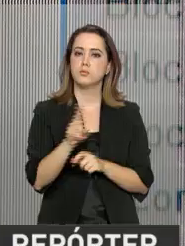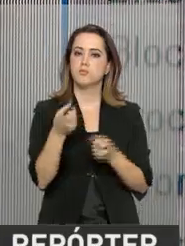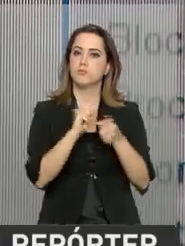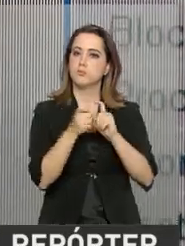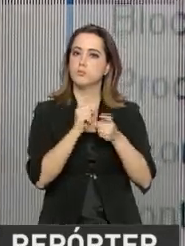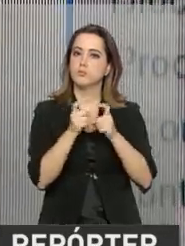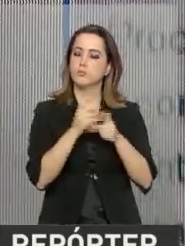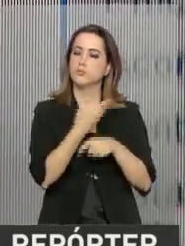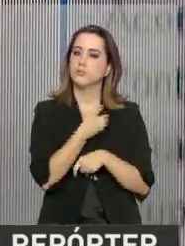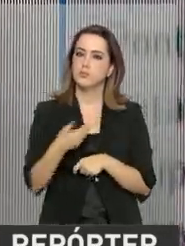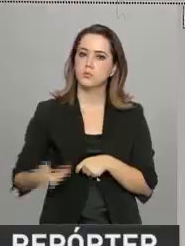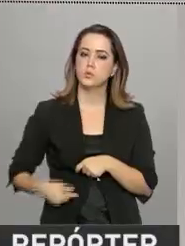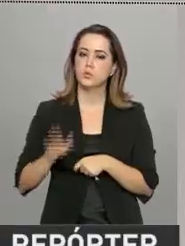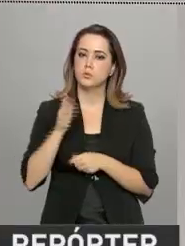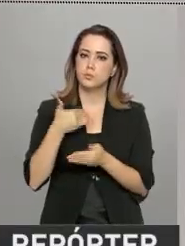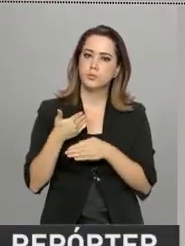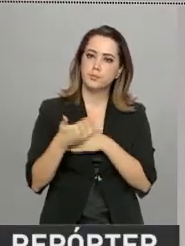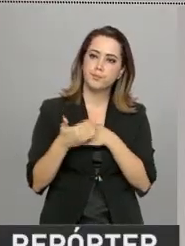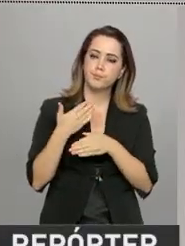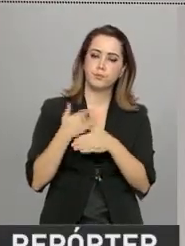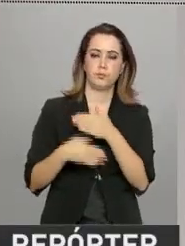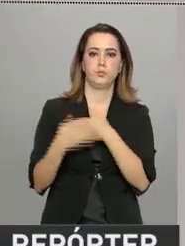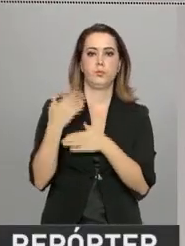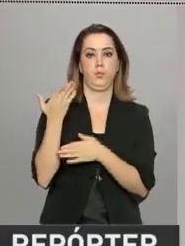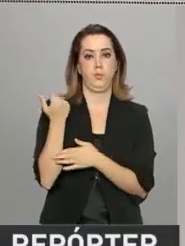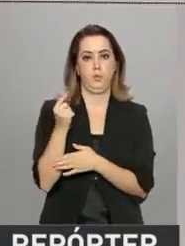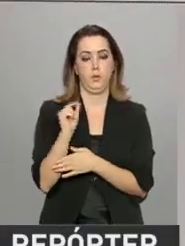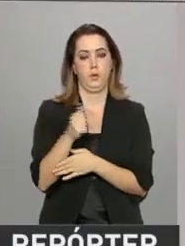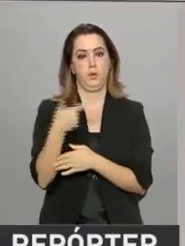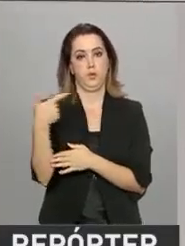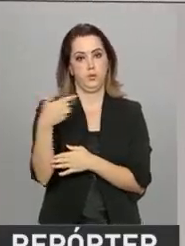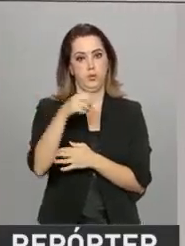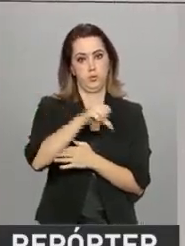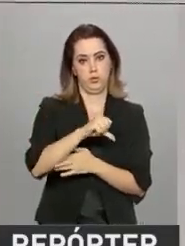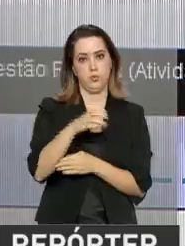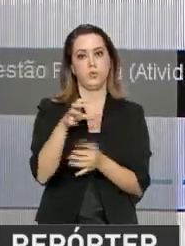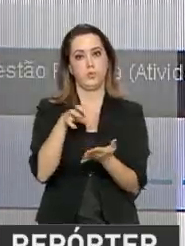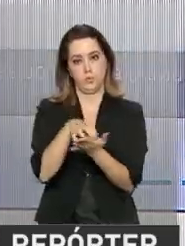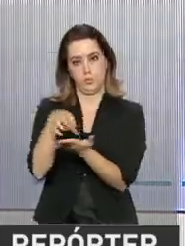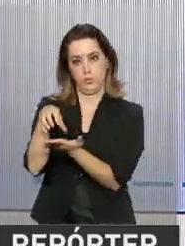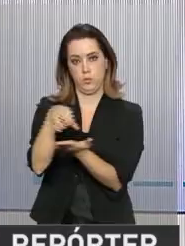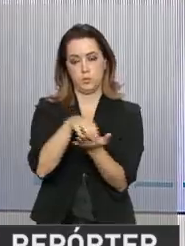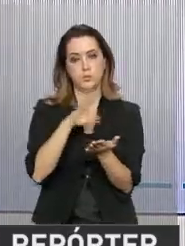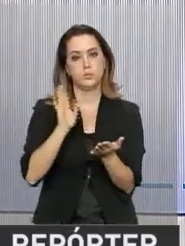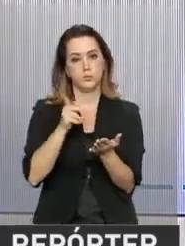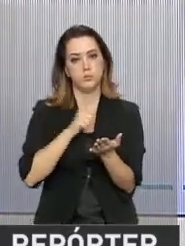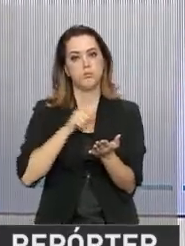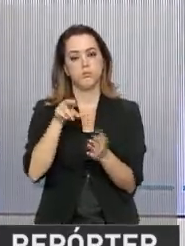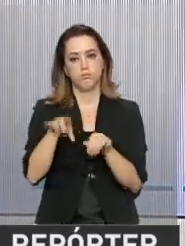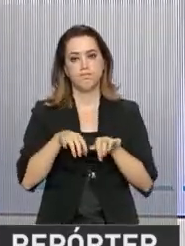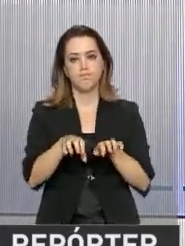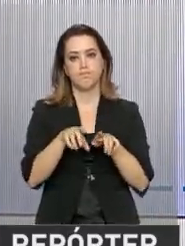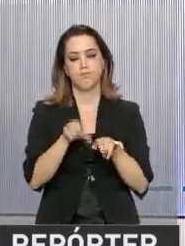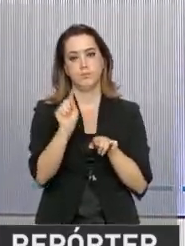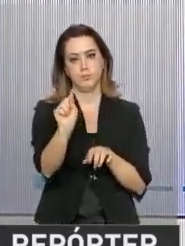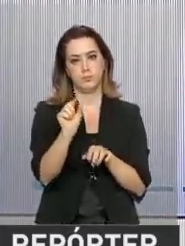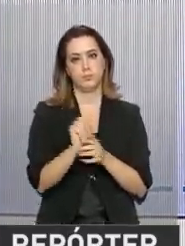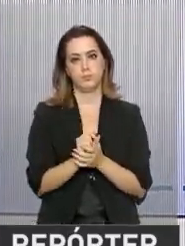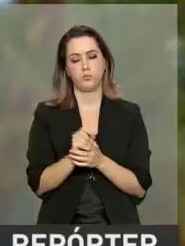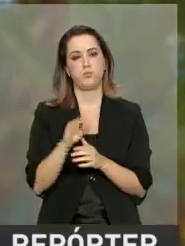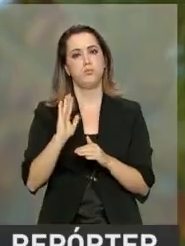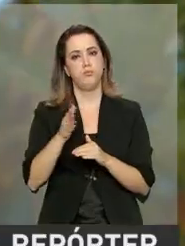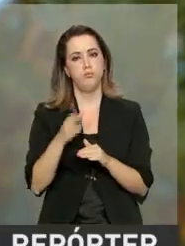pública desde 2014 hoje 29 órgãos utilizam o sistema e outros 59 estão em fase de